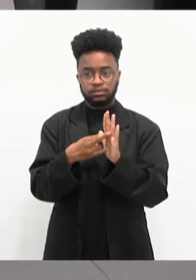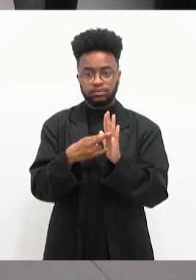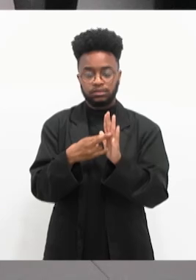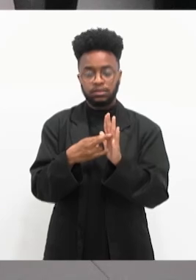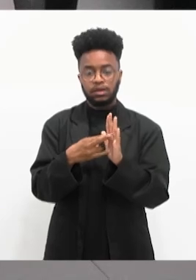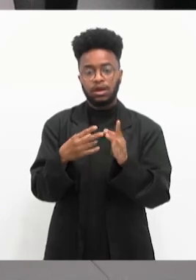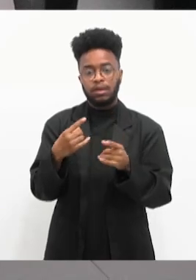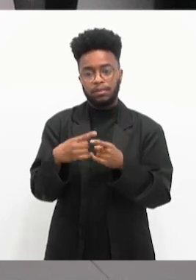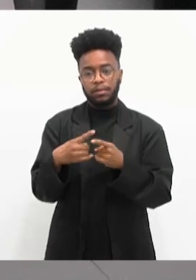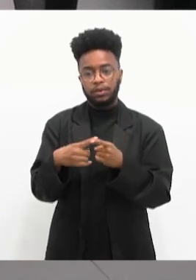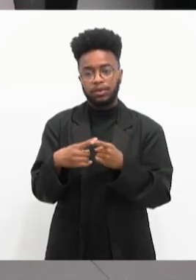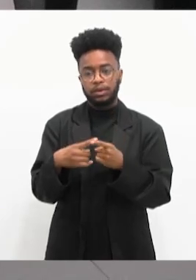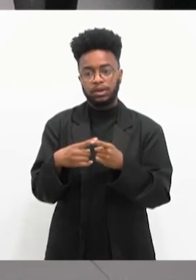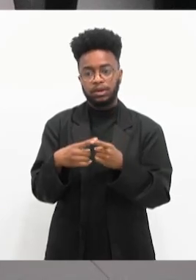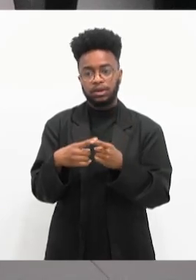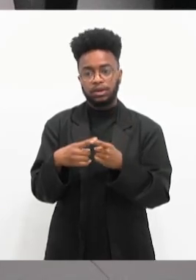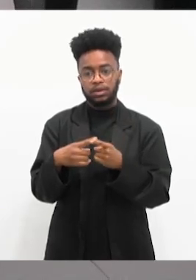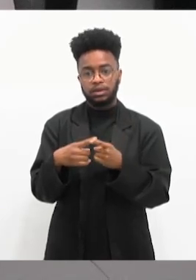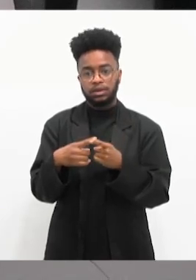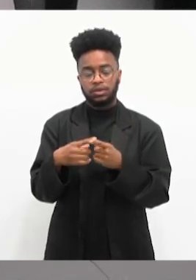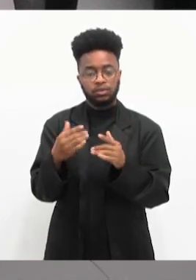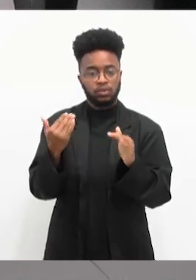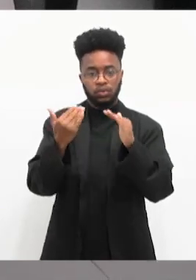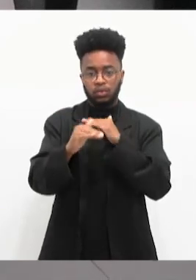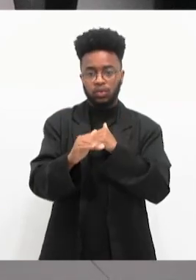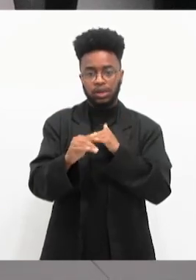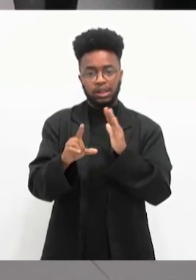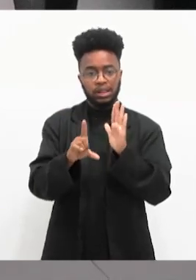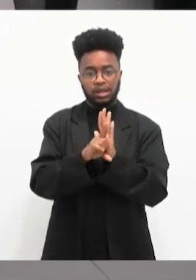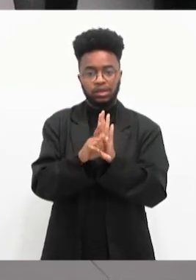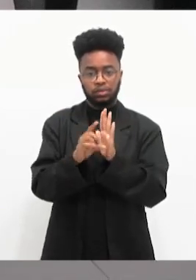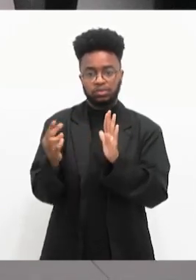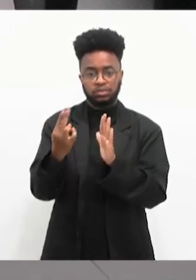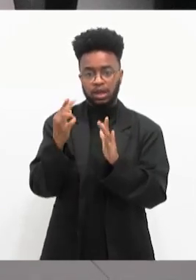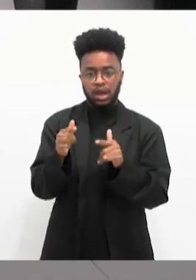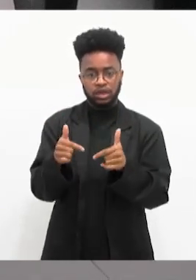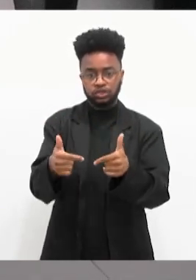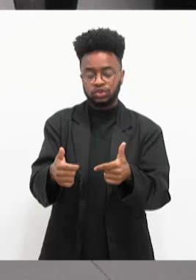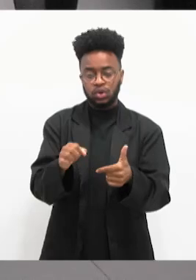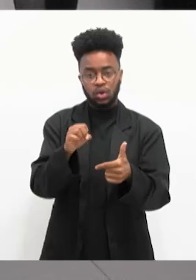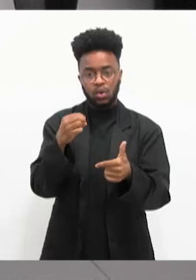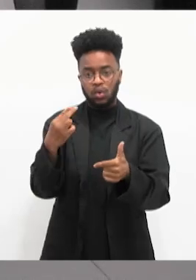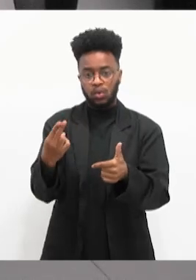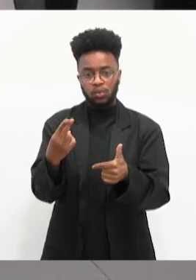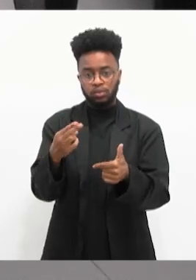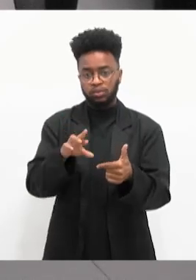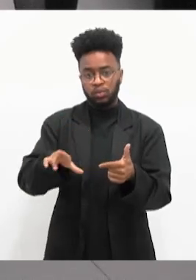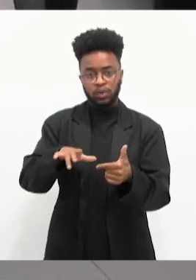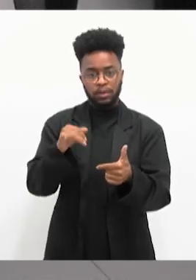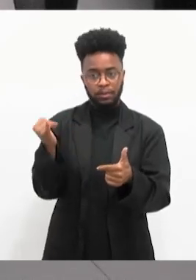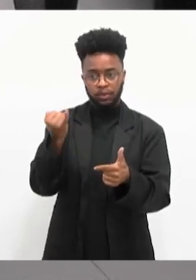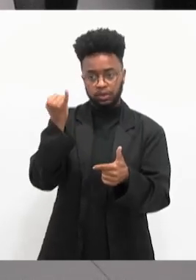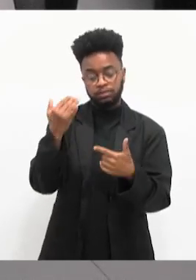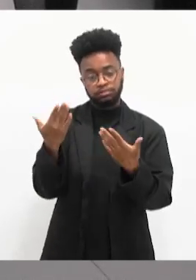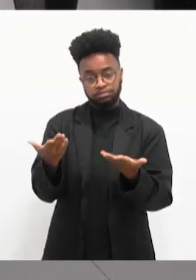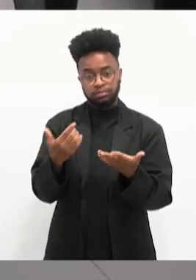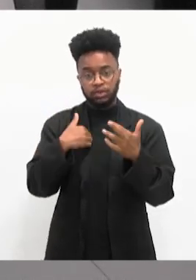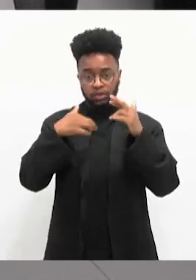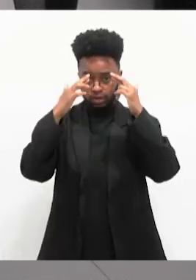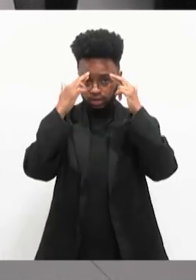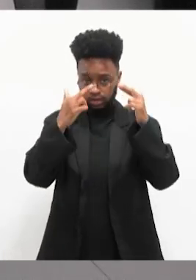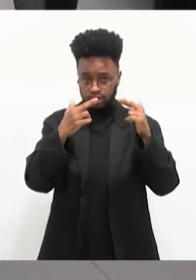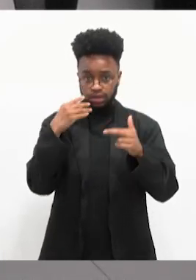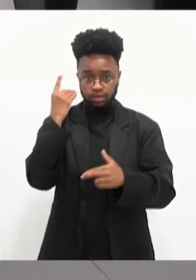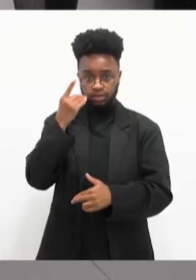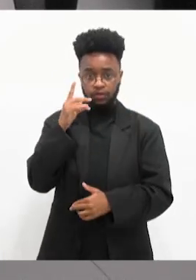refuta a ideia de leis inexequíveis, ou desnecessárias, ou estapafúrdias. E aí, com todo respeito ao mandato do deputado